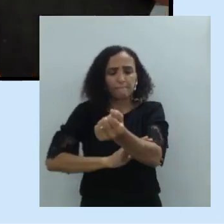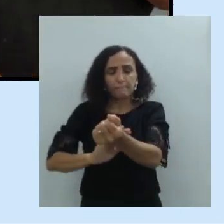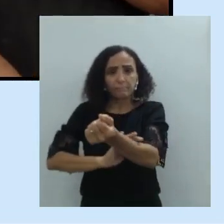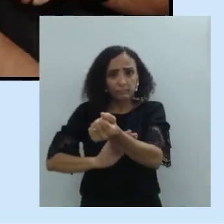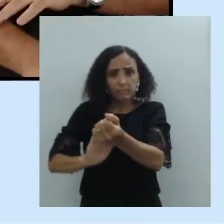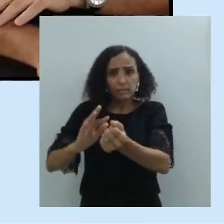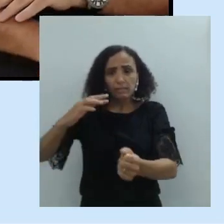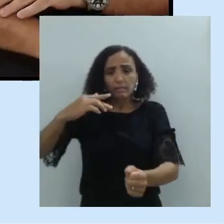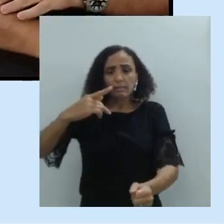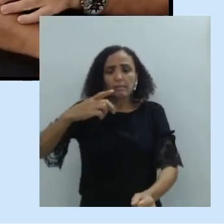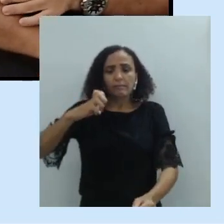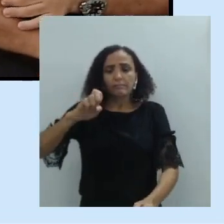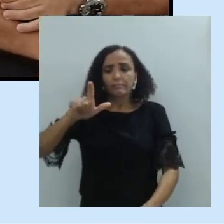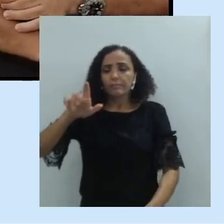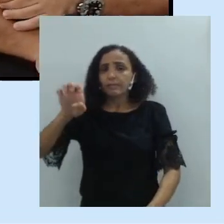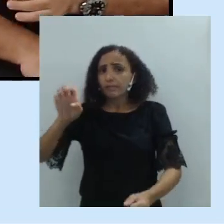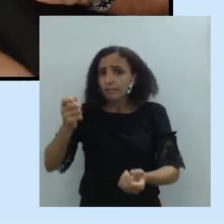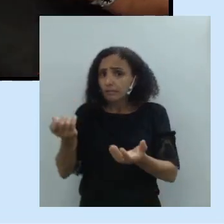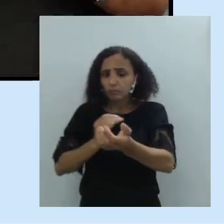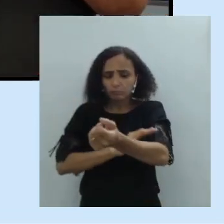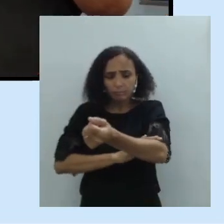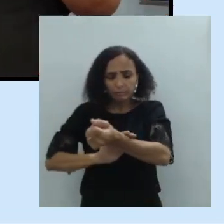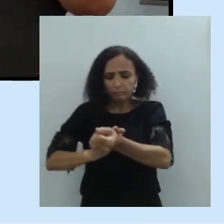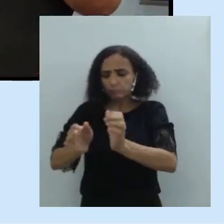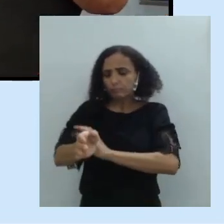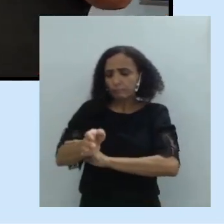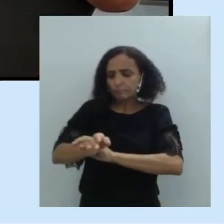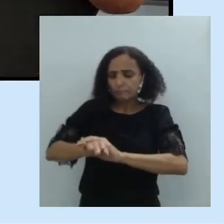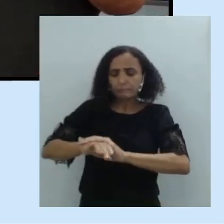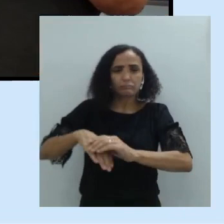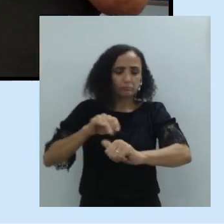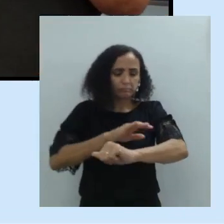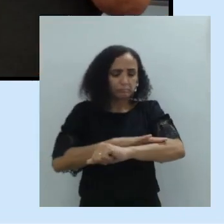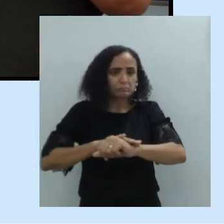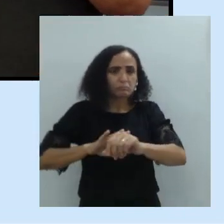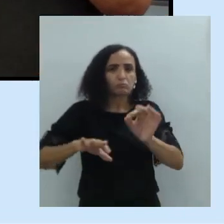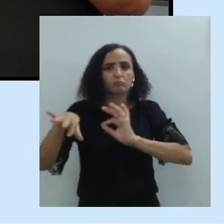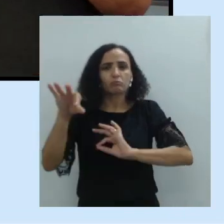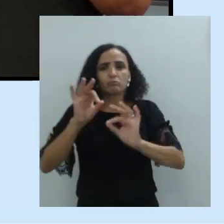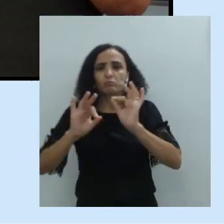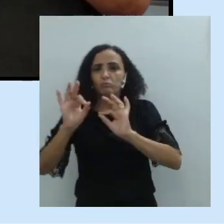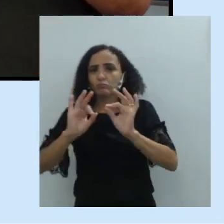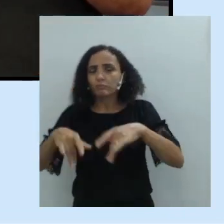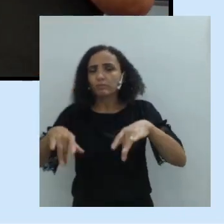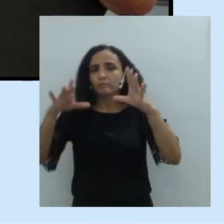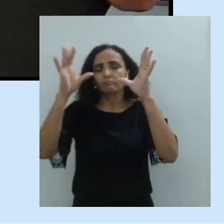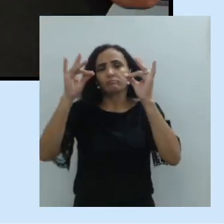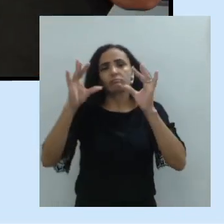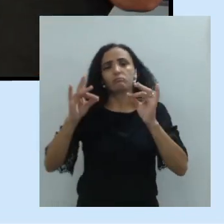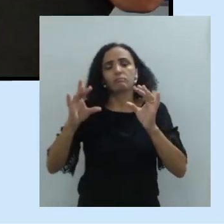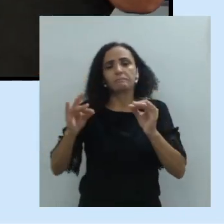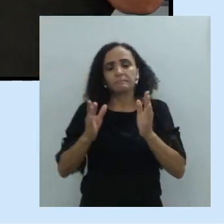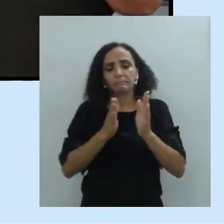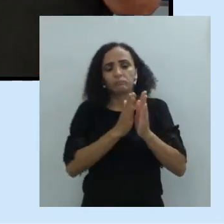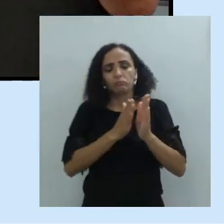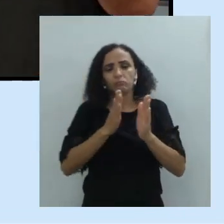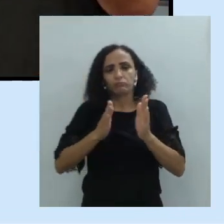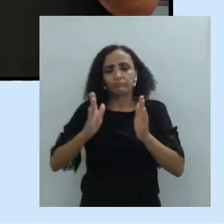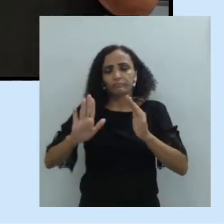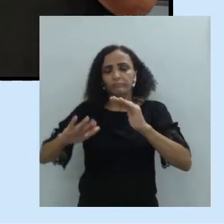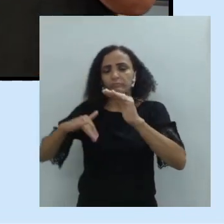Lembra que a pele é o maior órgão do corpo humano, tá certo? O sistema formando o sistema formando